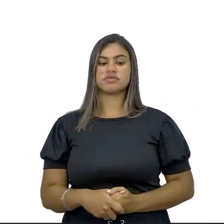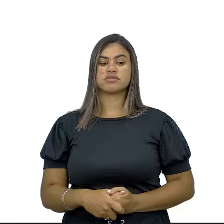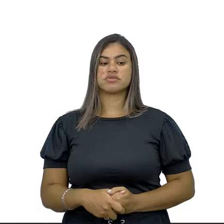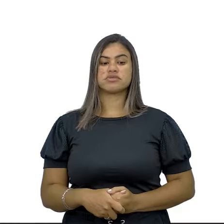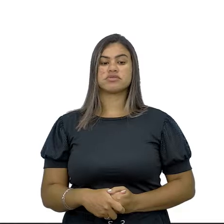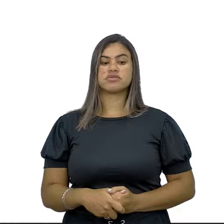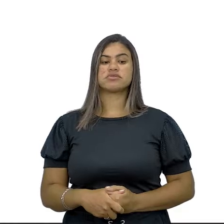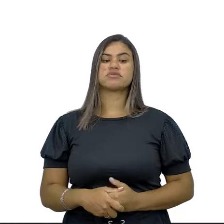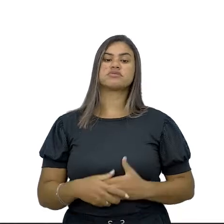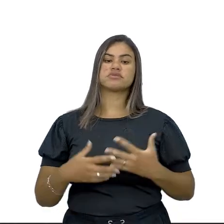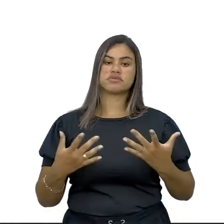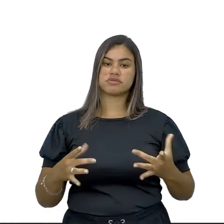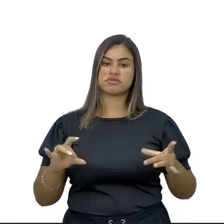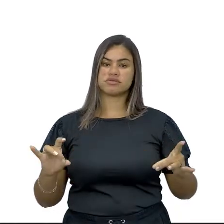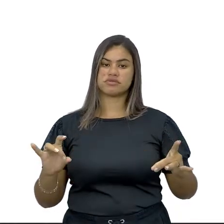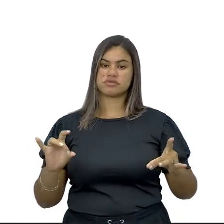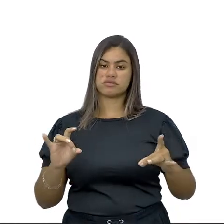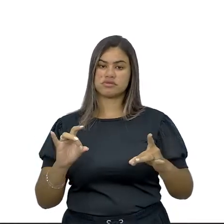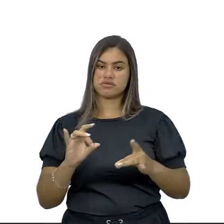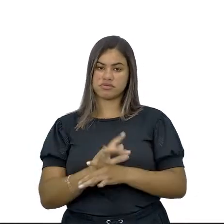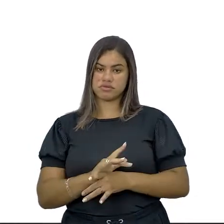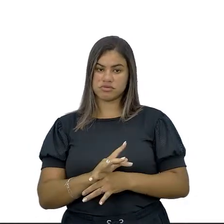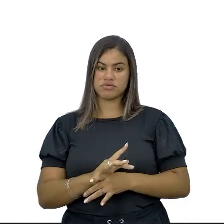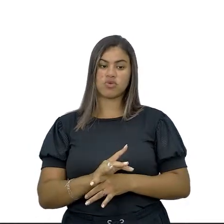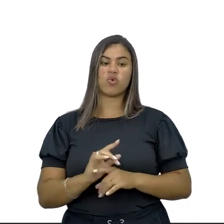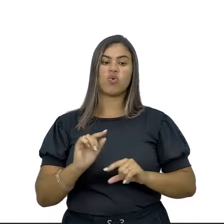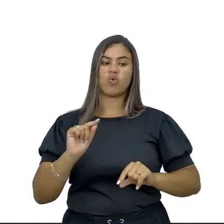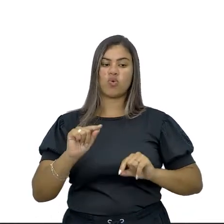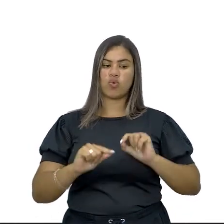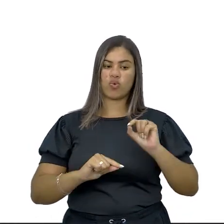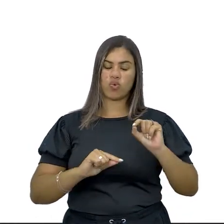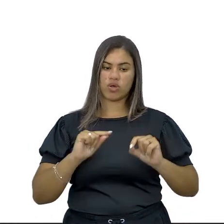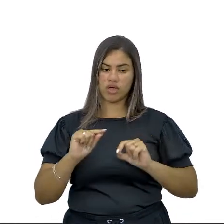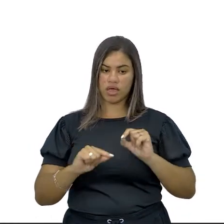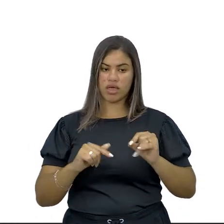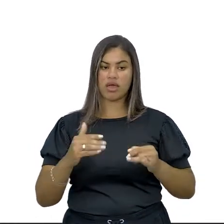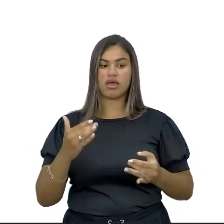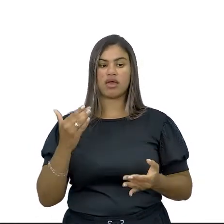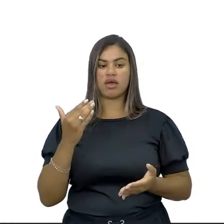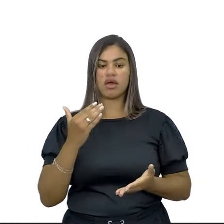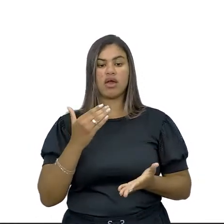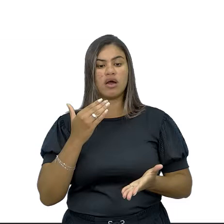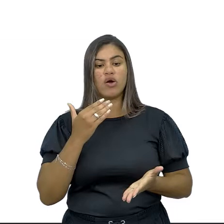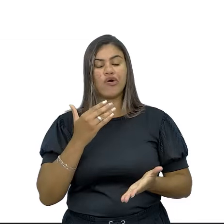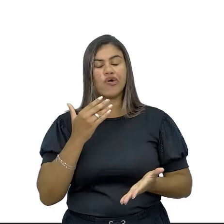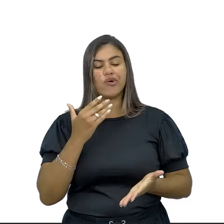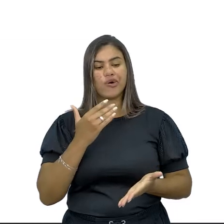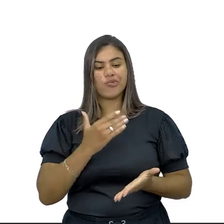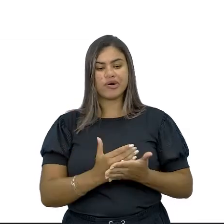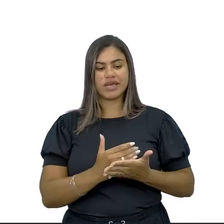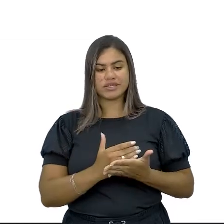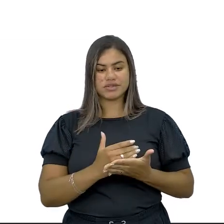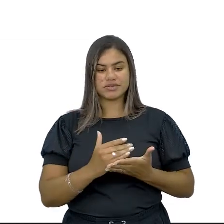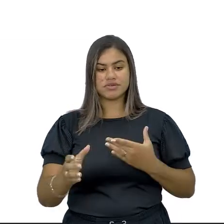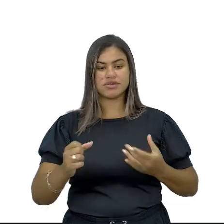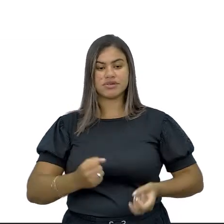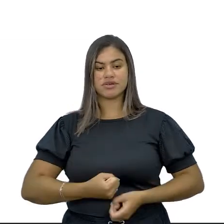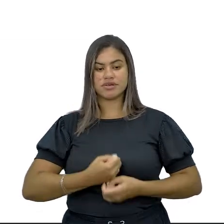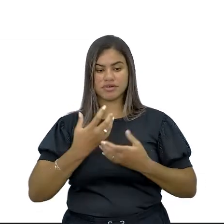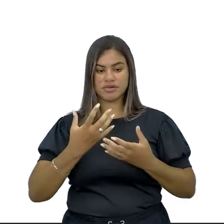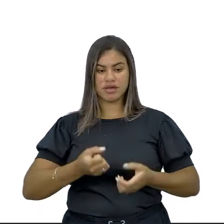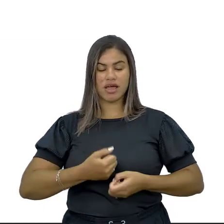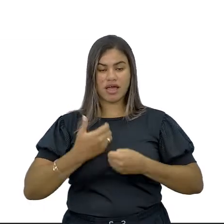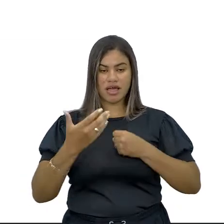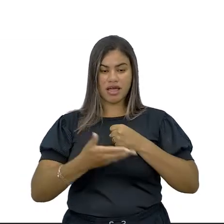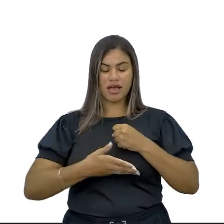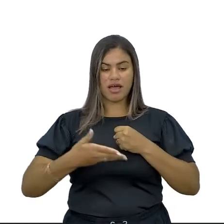findadas as formações que mencionei anteriormente, nós iniciamos então com as formações que seguem a